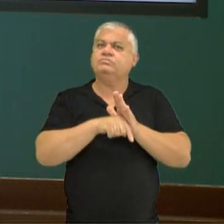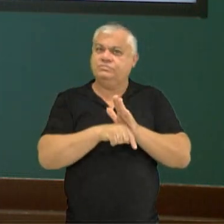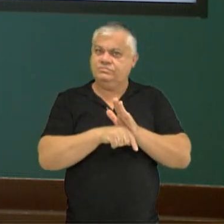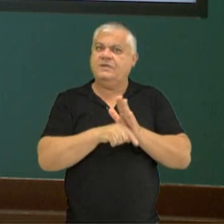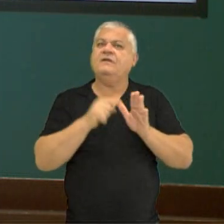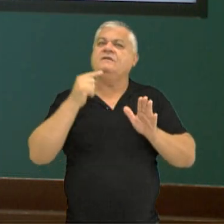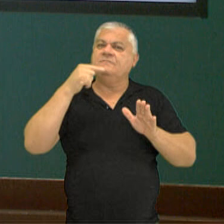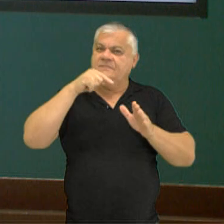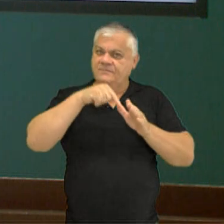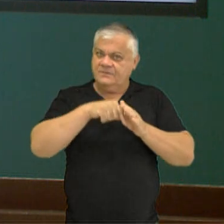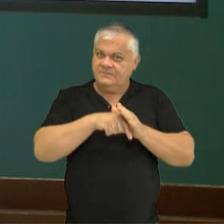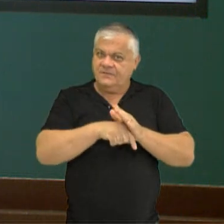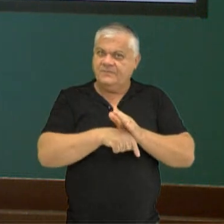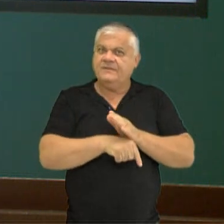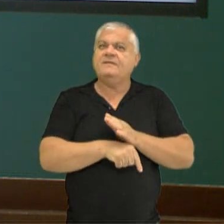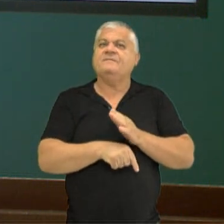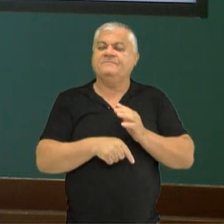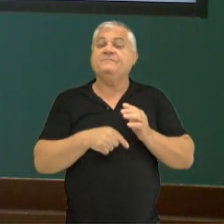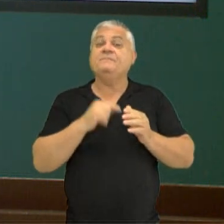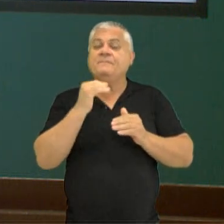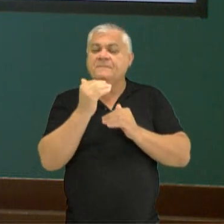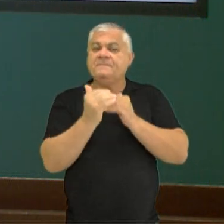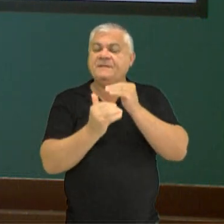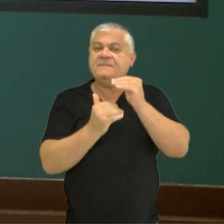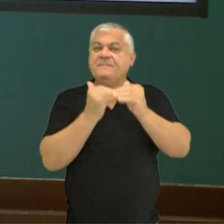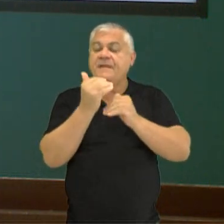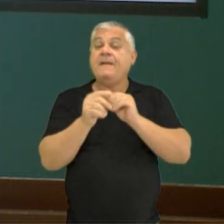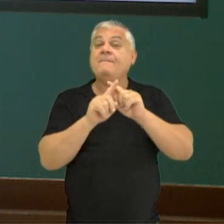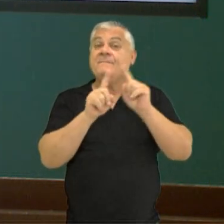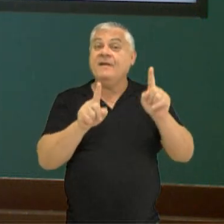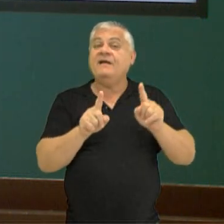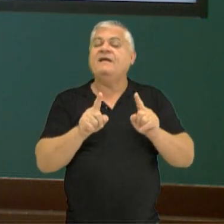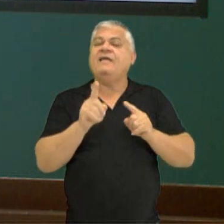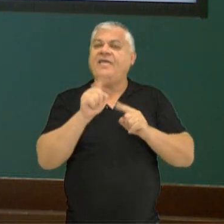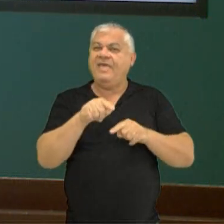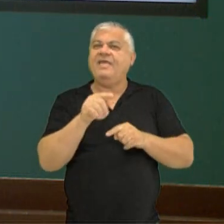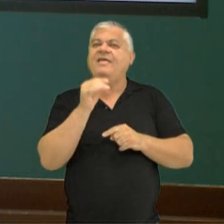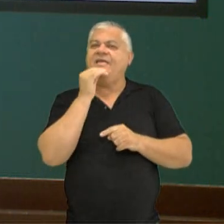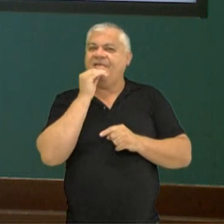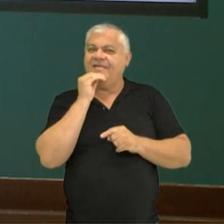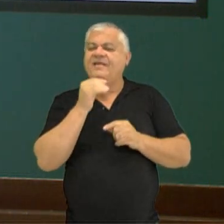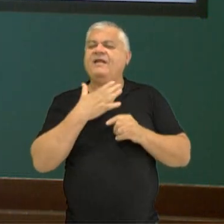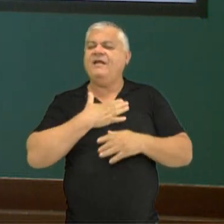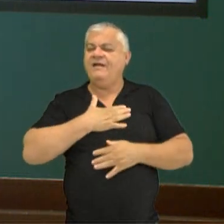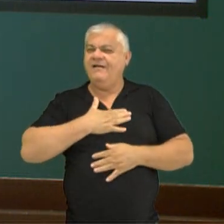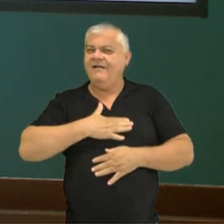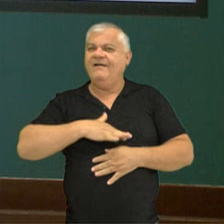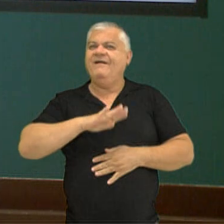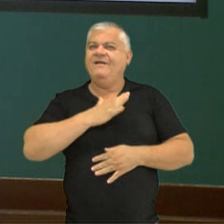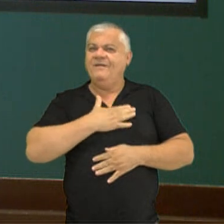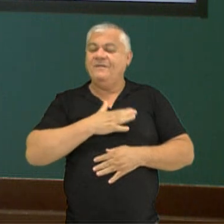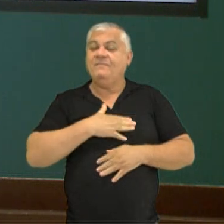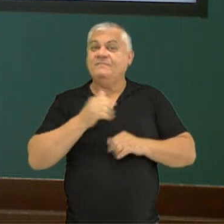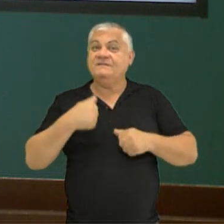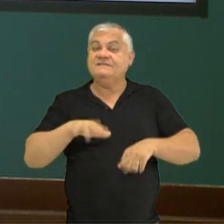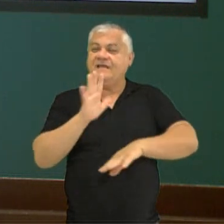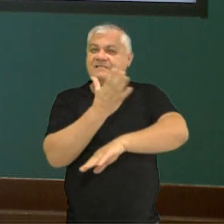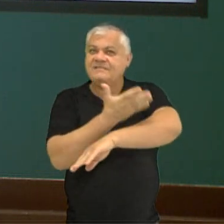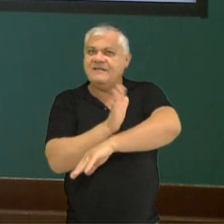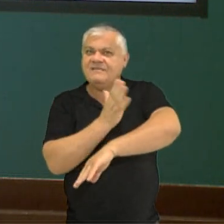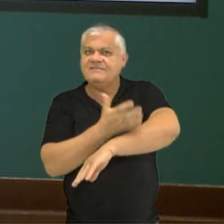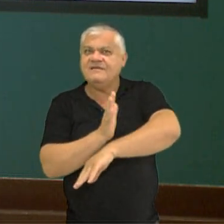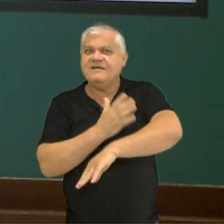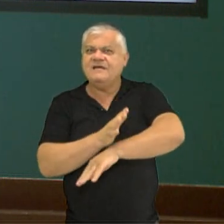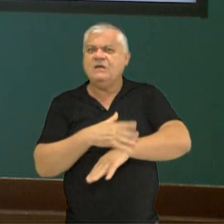aos iniciais que a gente fez nas outras aulas, porém é um nível ainda bem tranquilo, que precisa treinar. Ah, mas